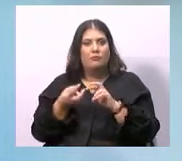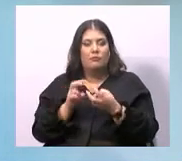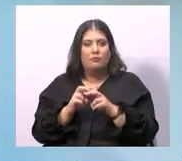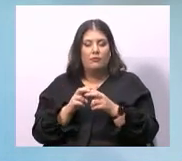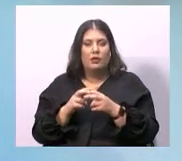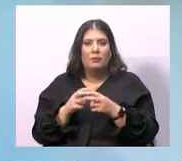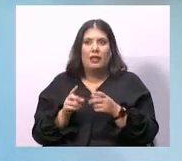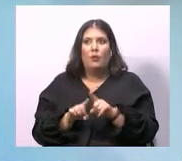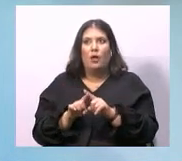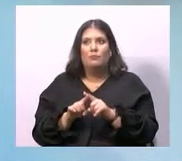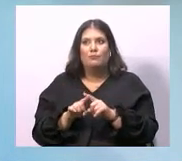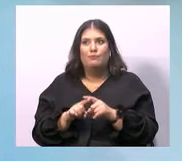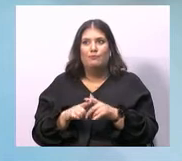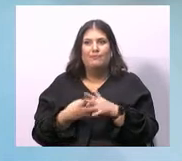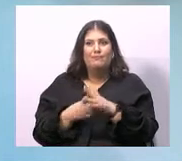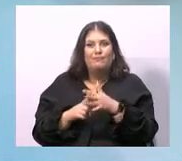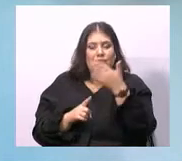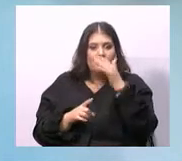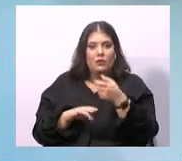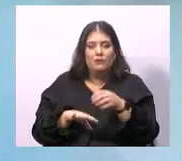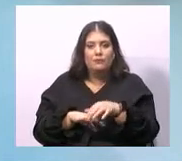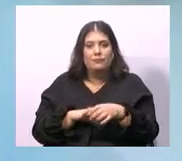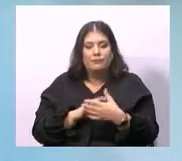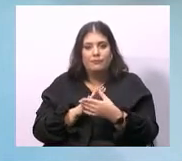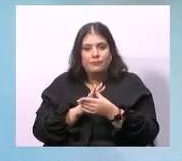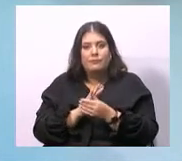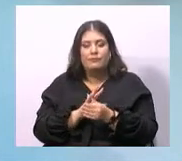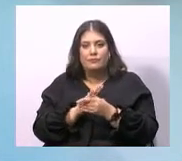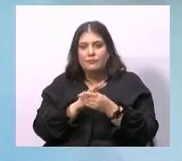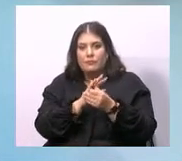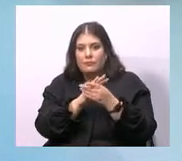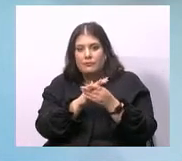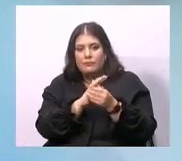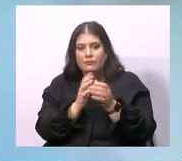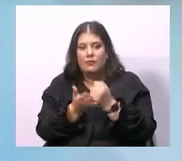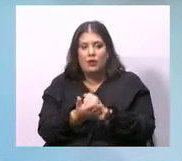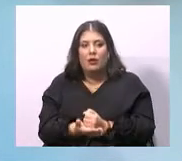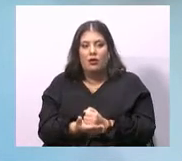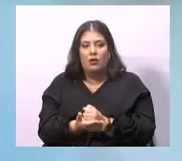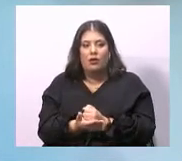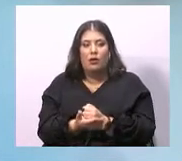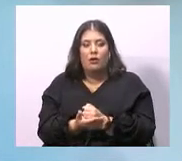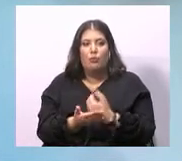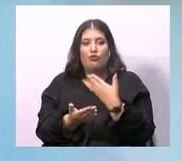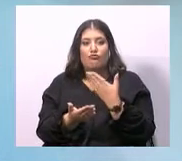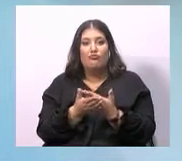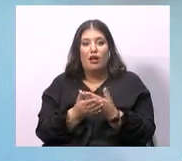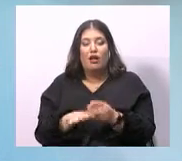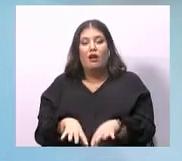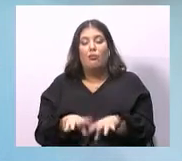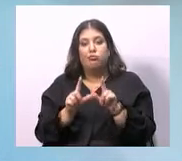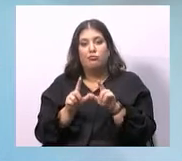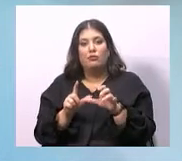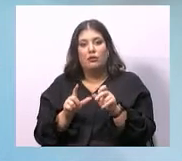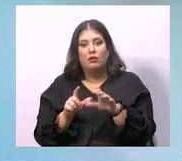Há uma ação sempre de constante fricção, constantes apoios, que faz com que se desenvolva o calo,